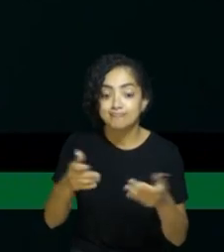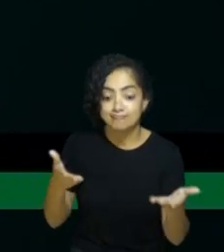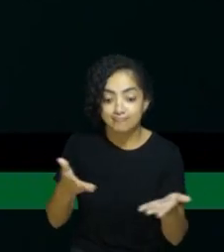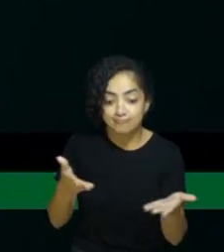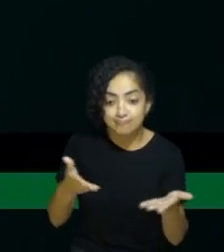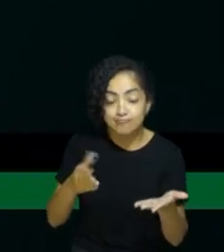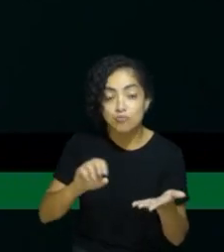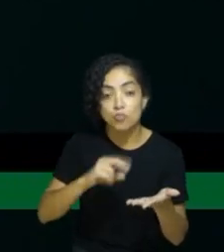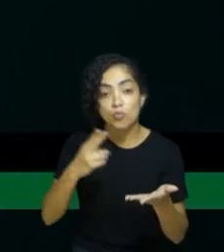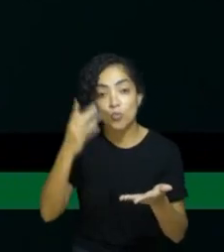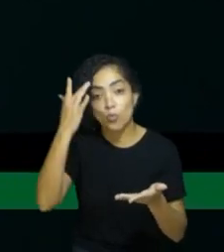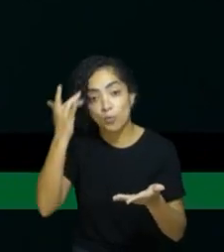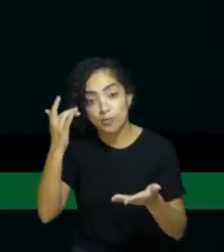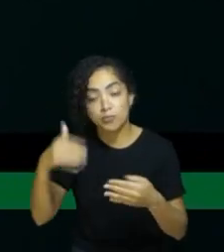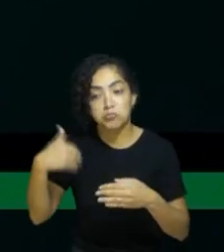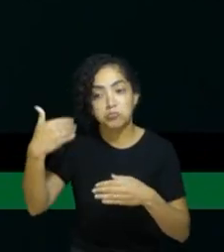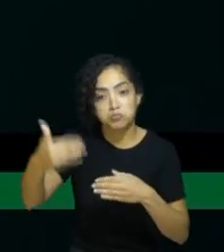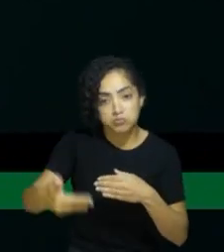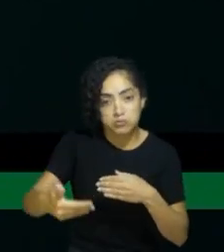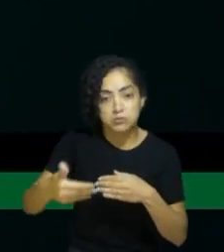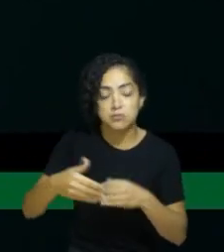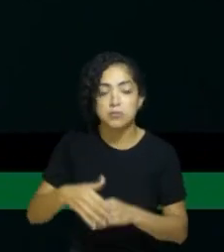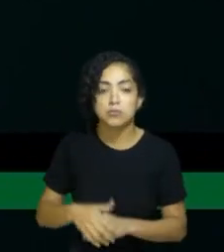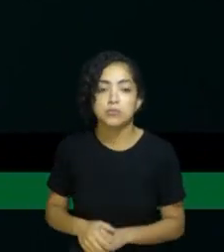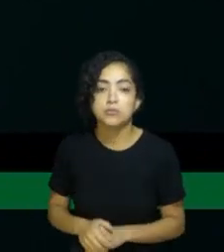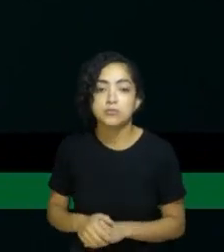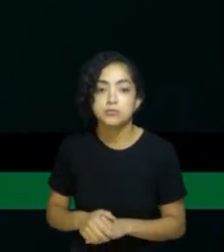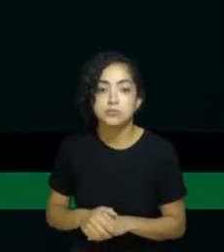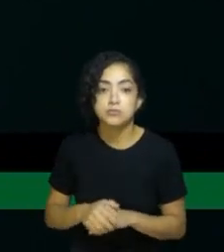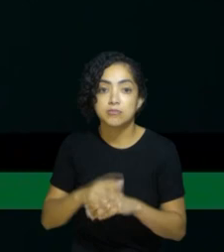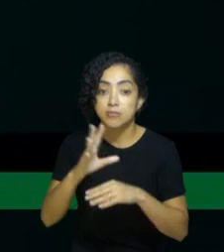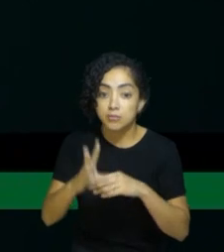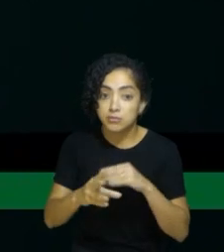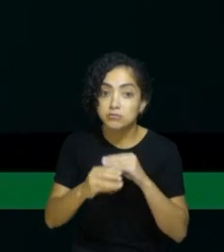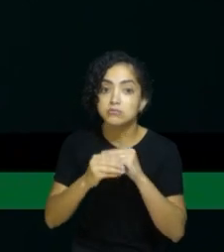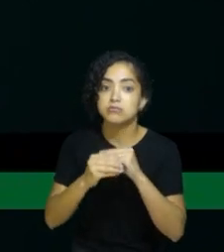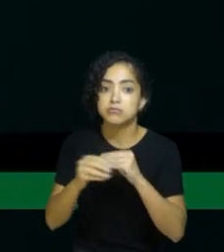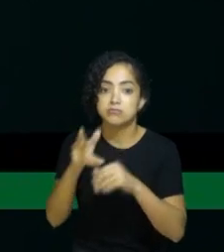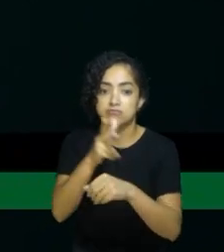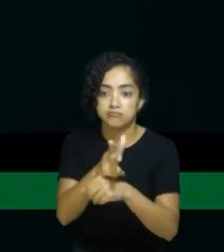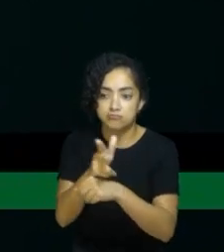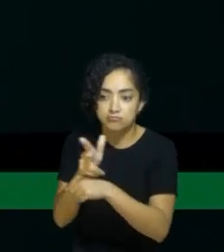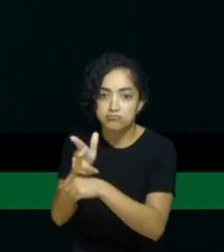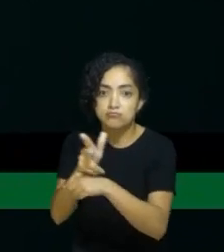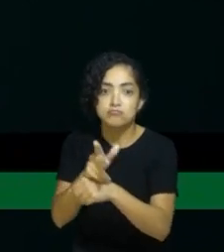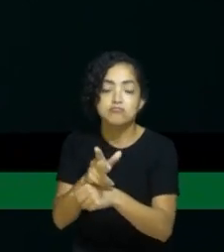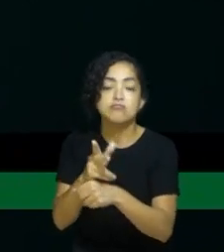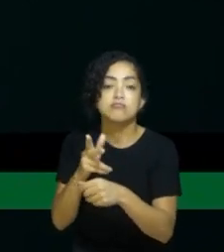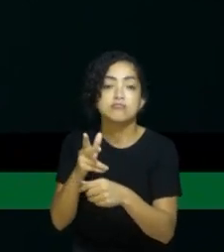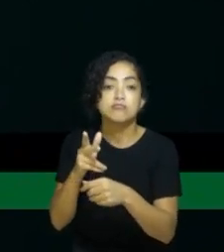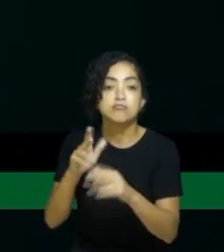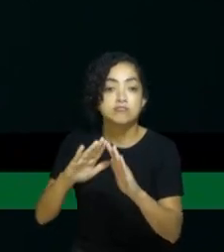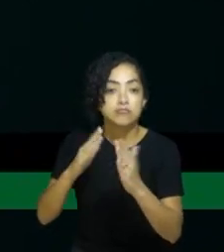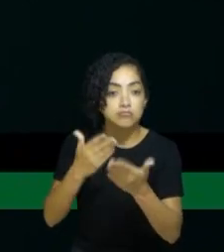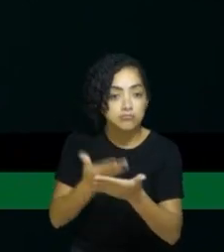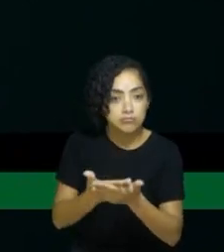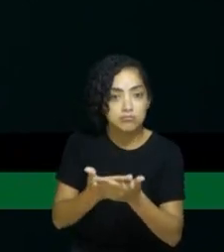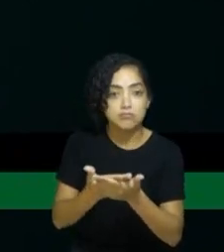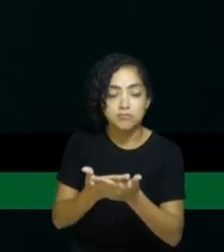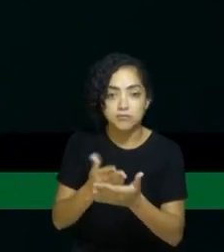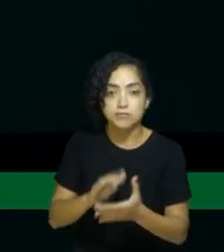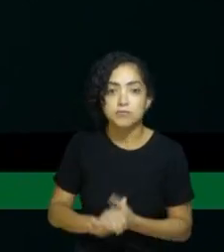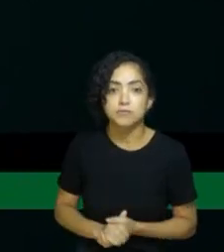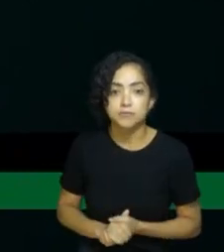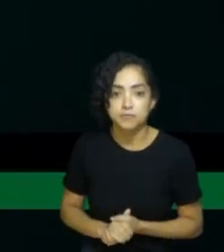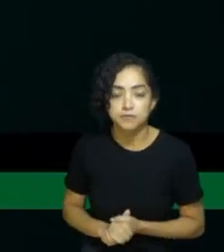amanhã ou nas próximas sessões para integrar a as câmaras de monitoramento de segurança das escolas ao centro de inteligência da